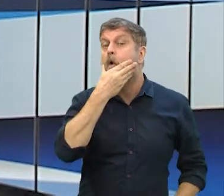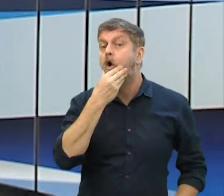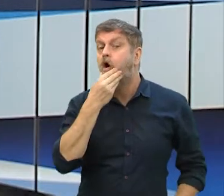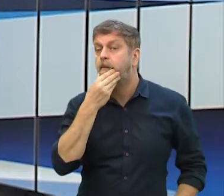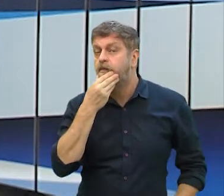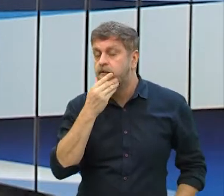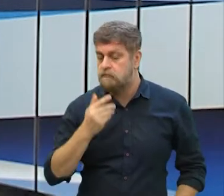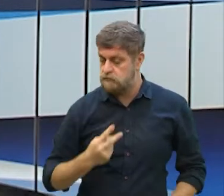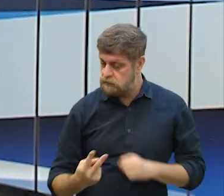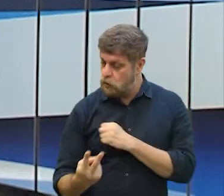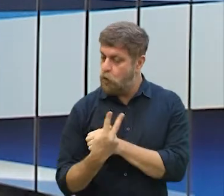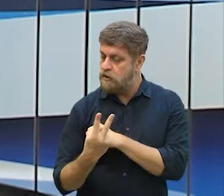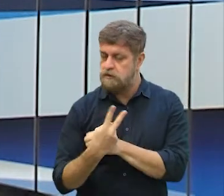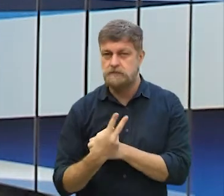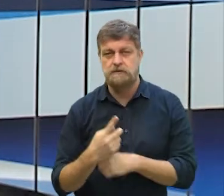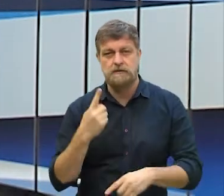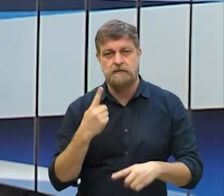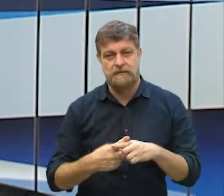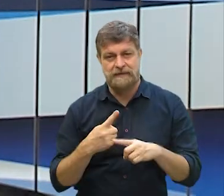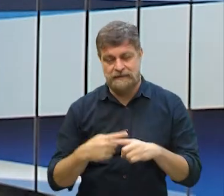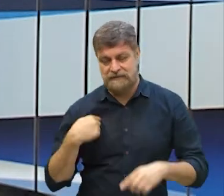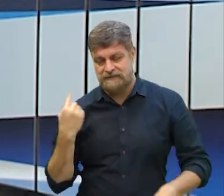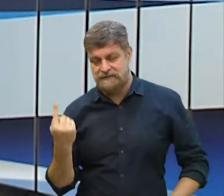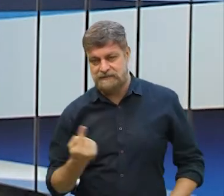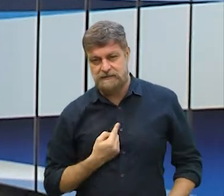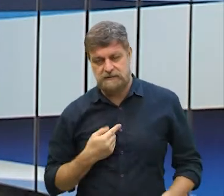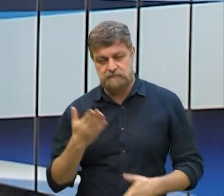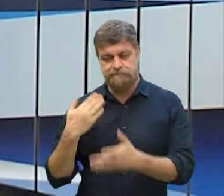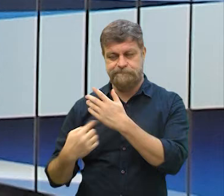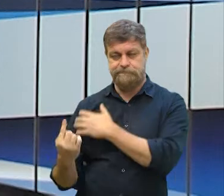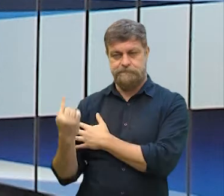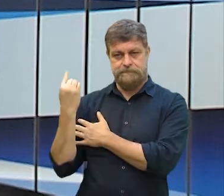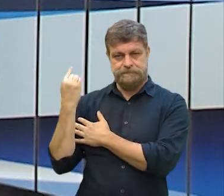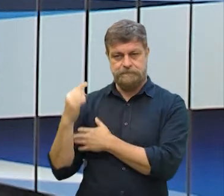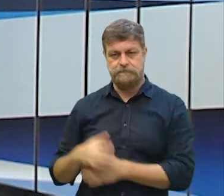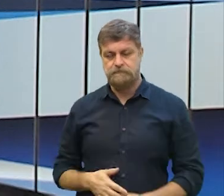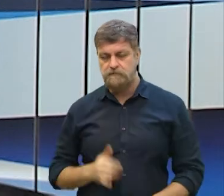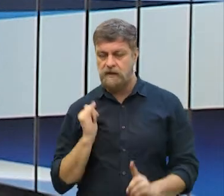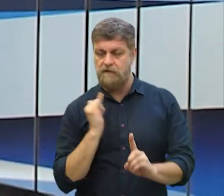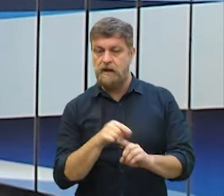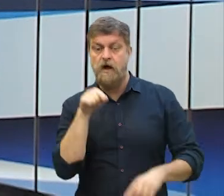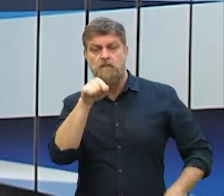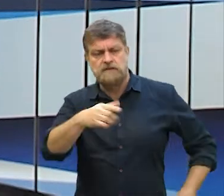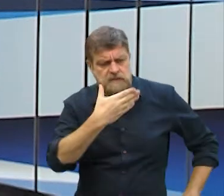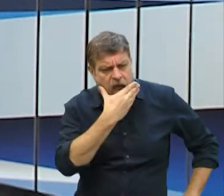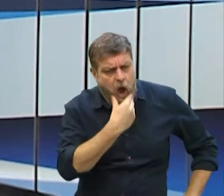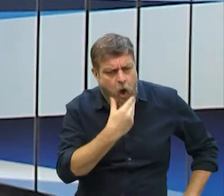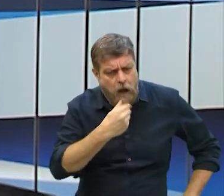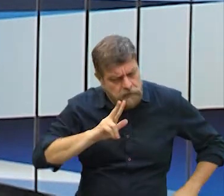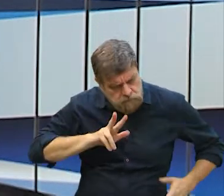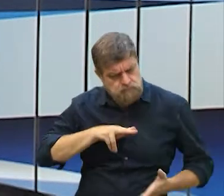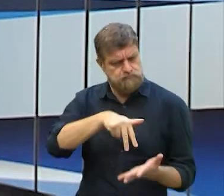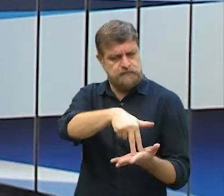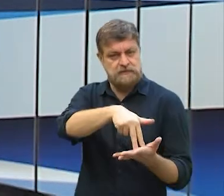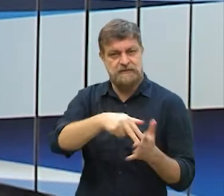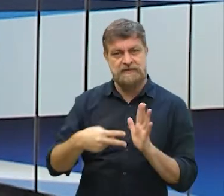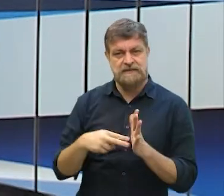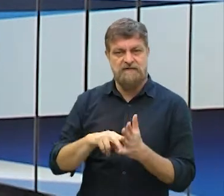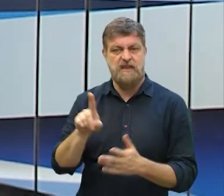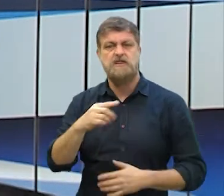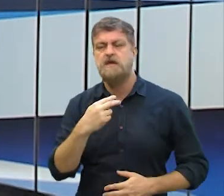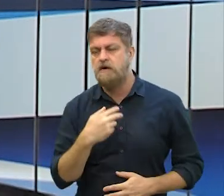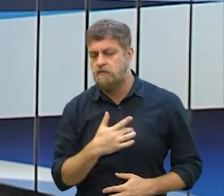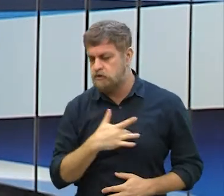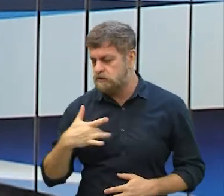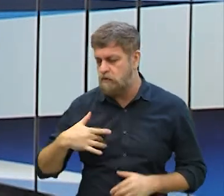seja homem, se cuide. Porque se formos analisar no passado, essa expressão de seja homem significava